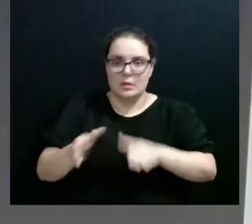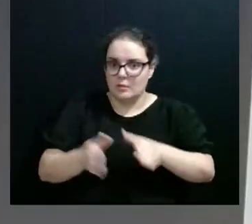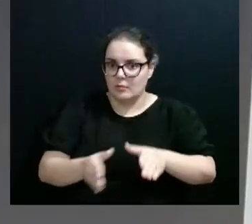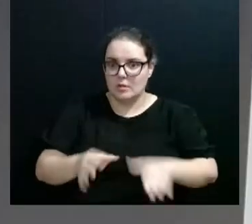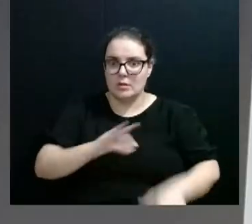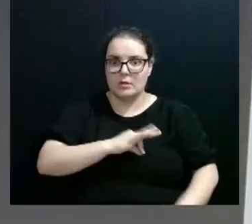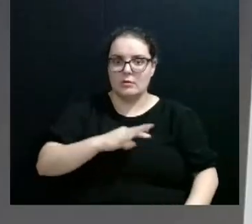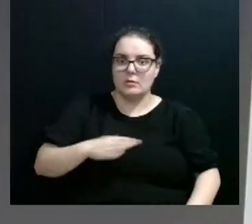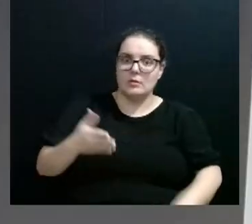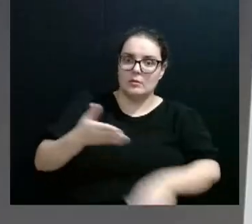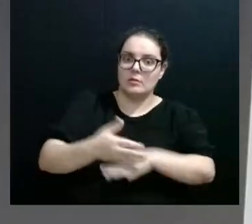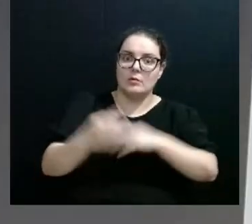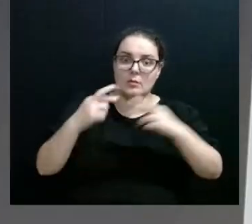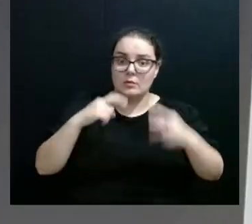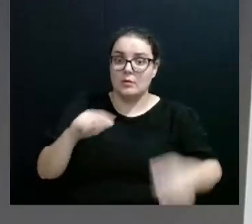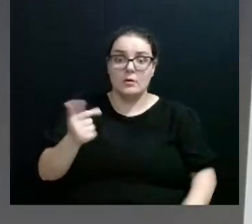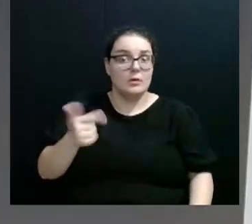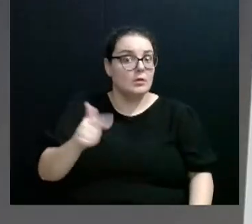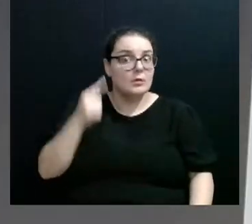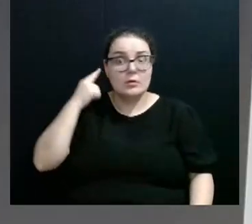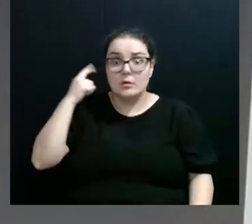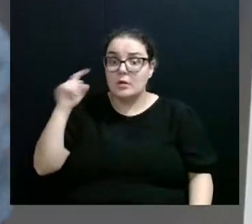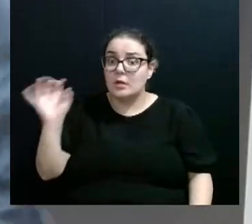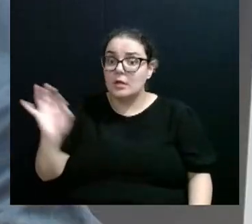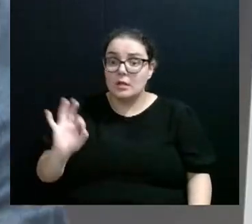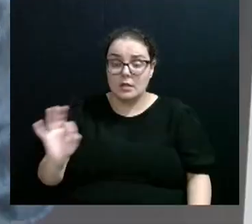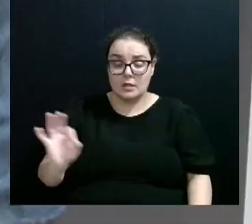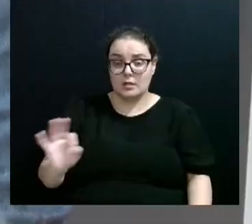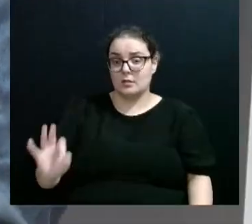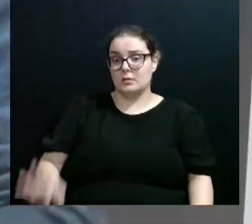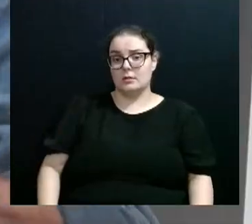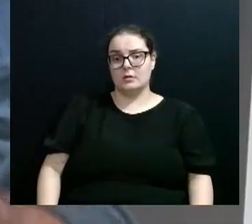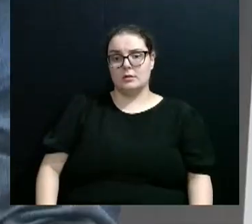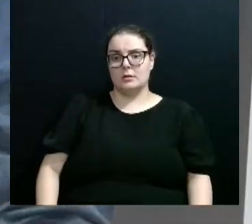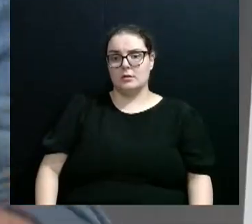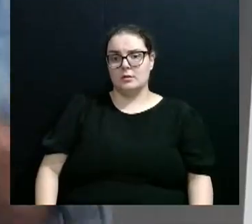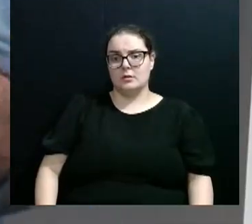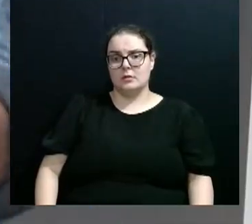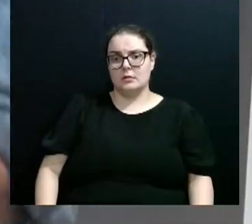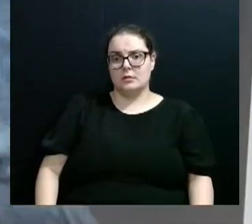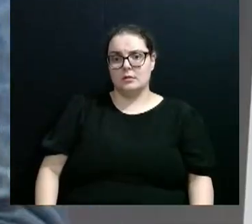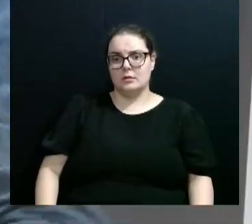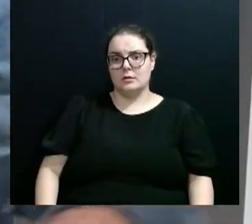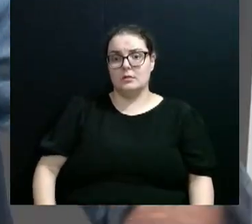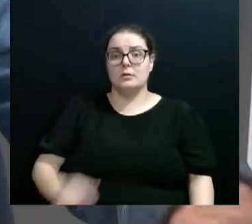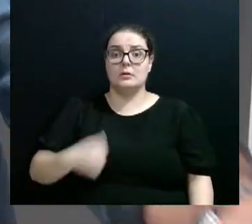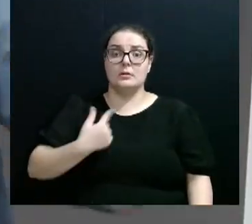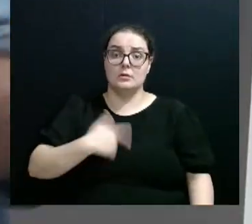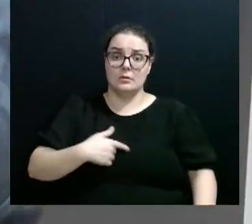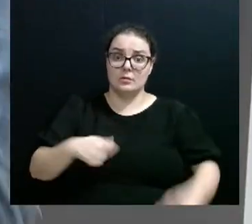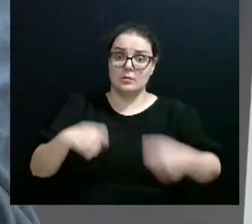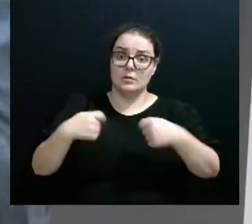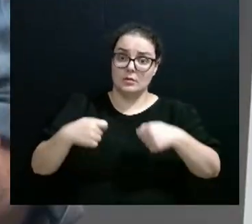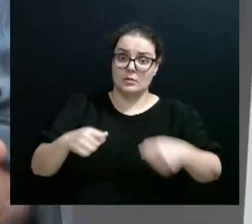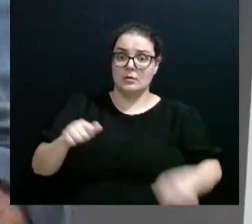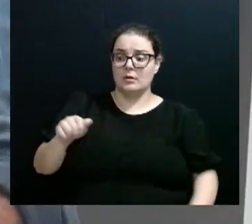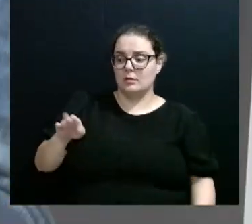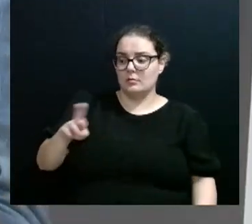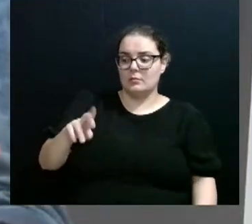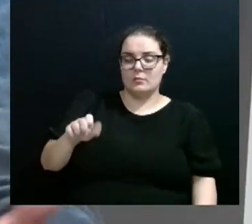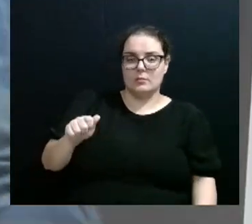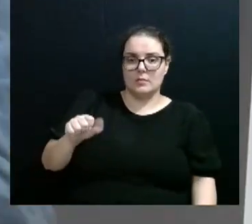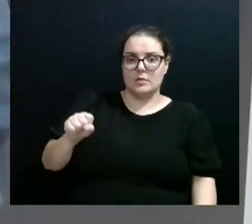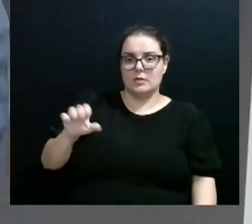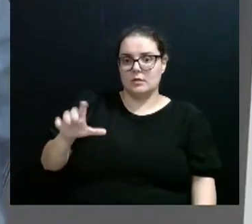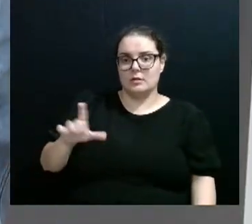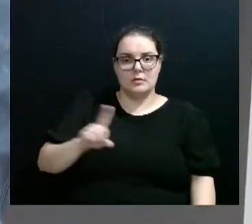fiscalização, não havia som nenhum. Então, nós precisamos, a Brasel, não só a Brasel